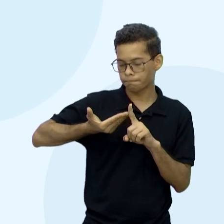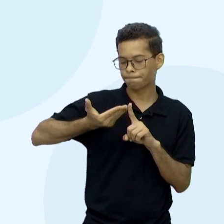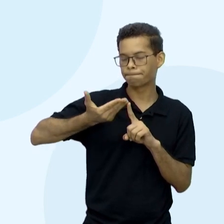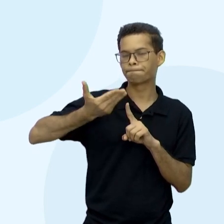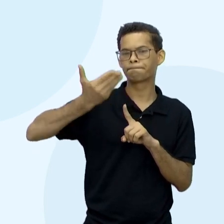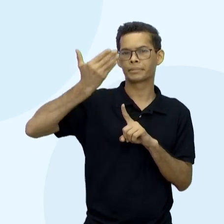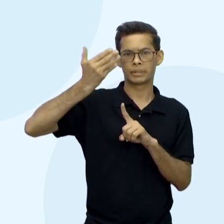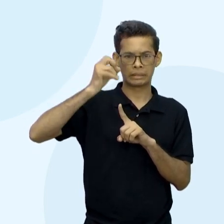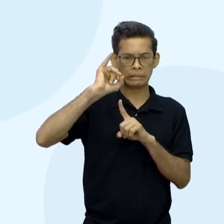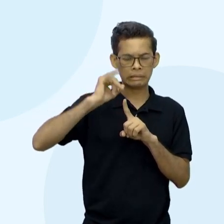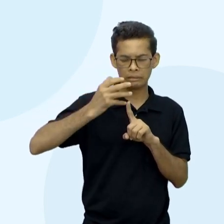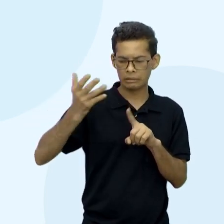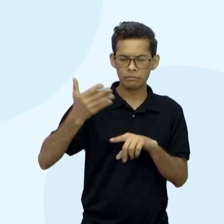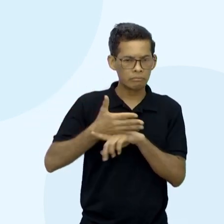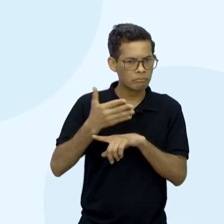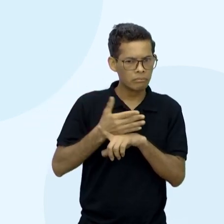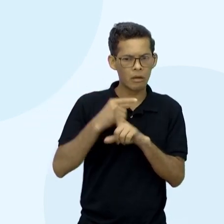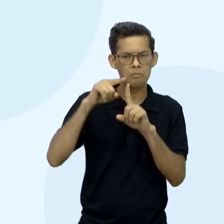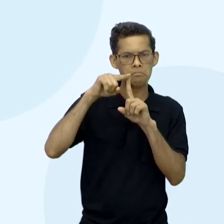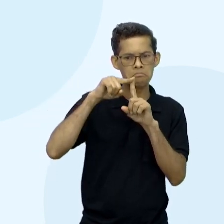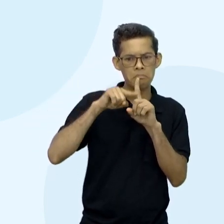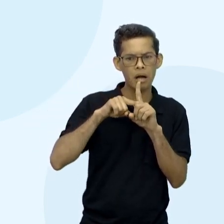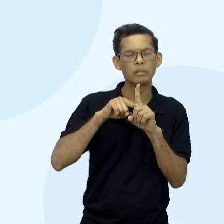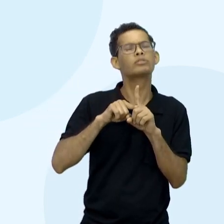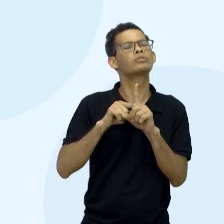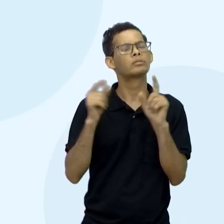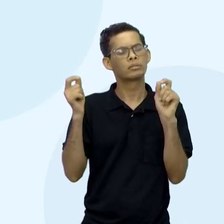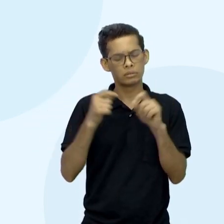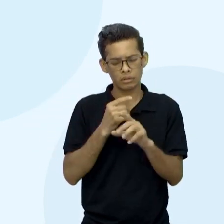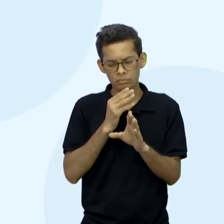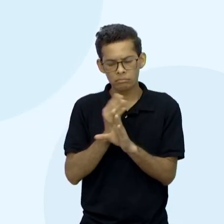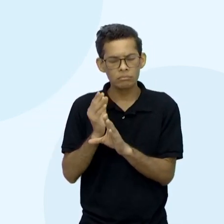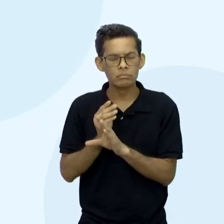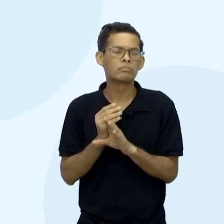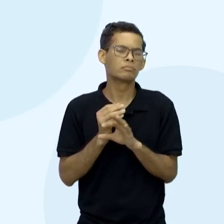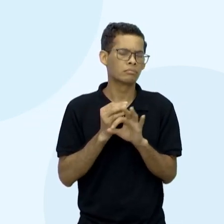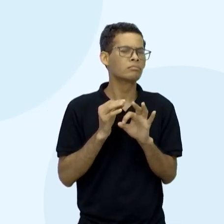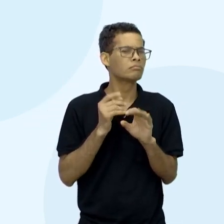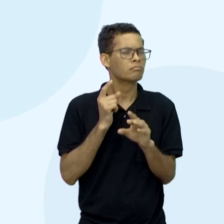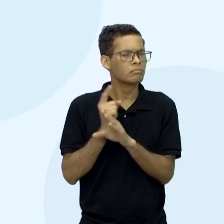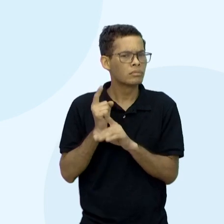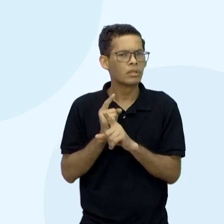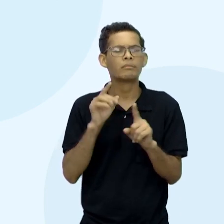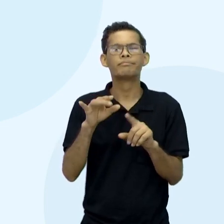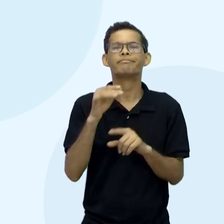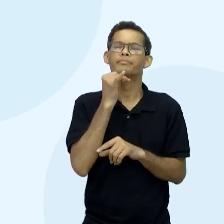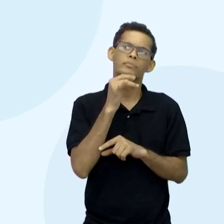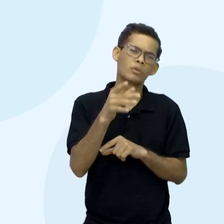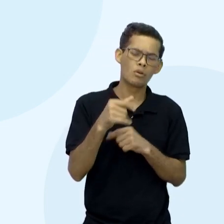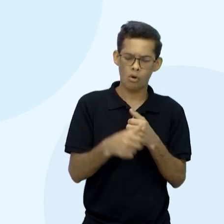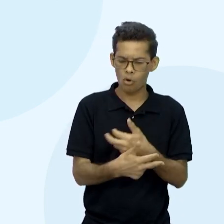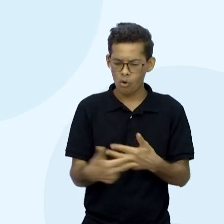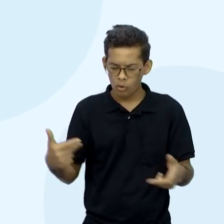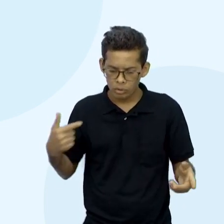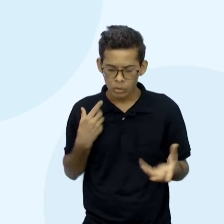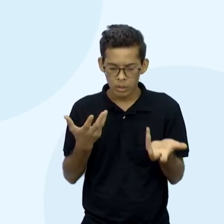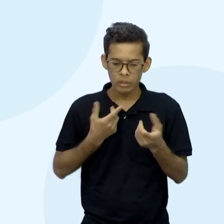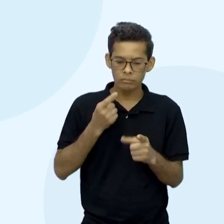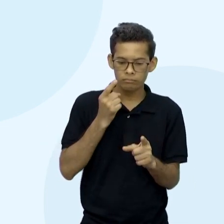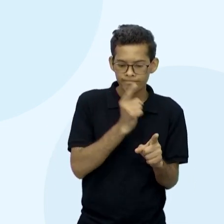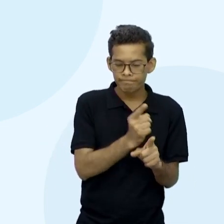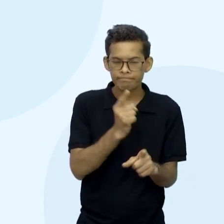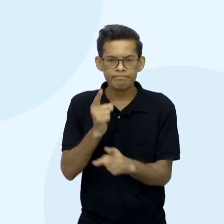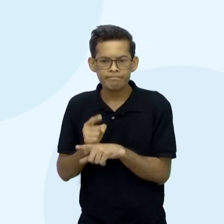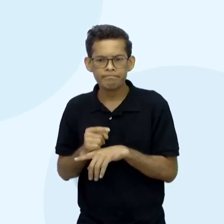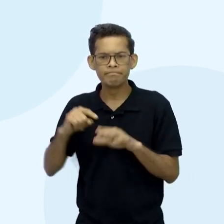mais baixa permite uma maior profundidade de penetração. Então, se eu quero saber, eu quero atingir aquele objeto numa maior profundidade,